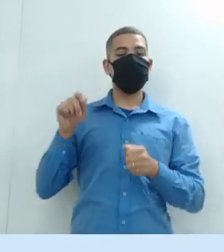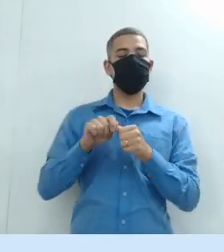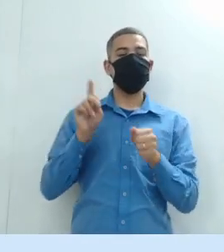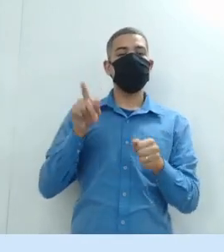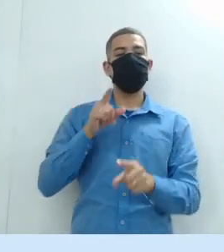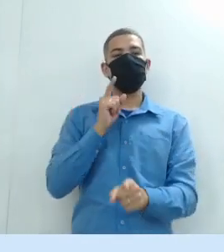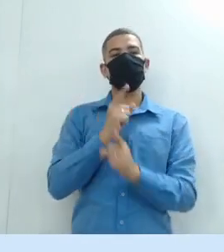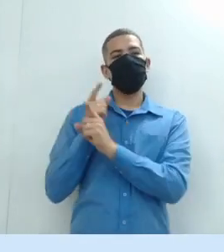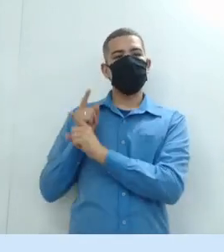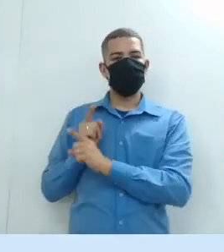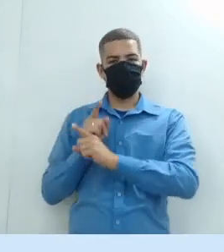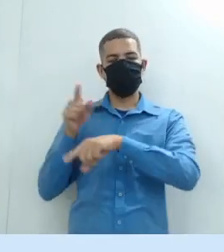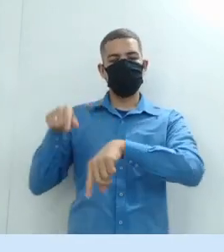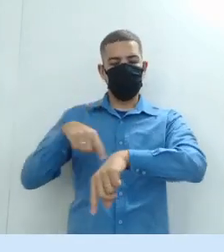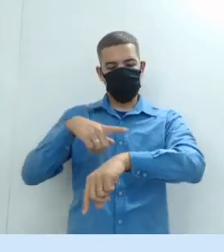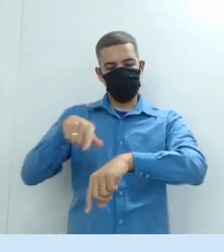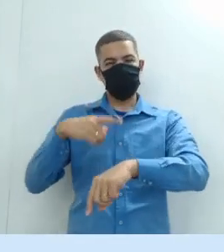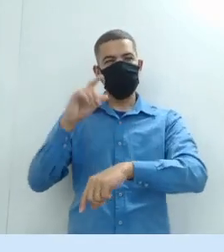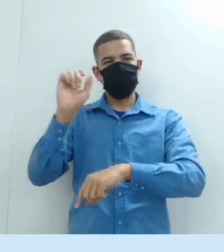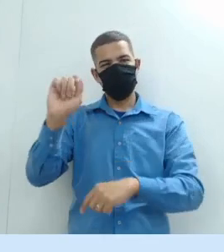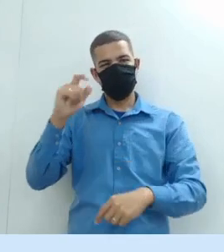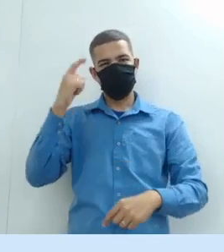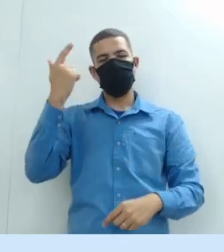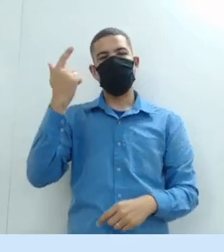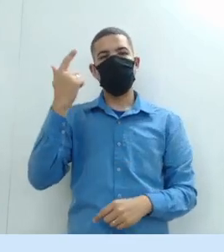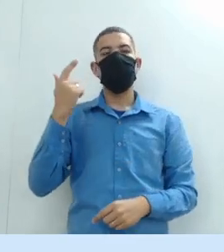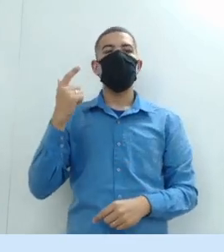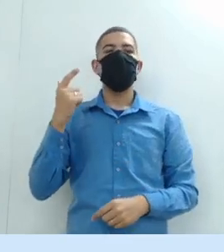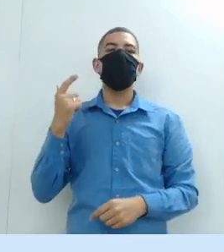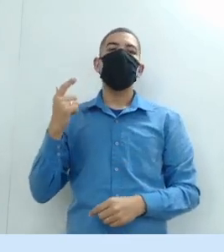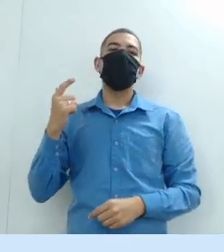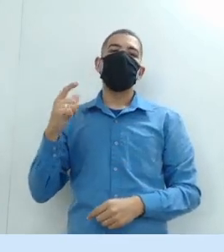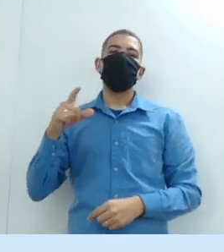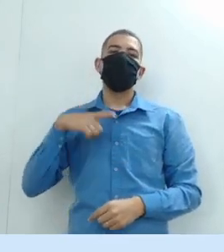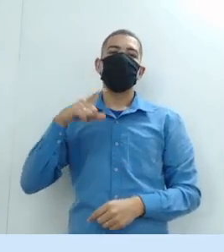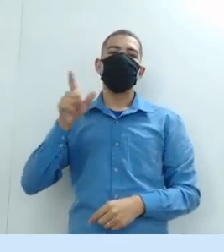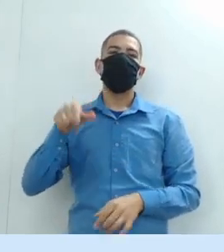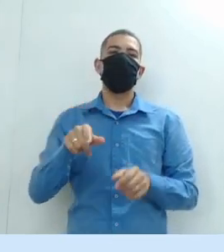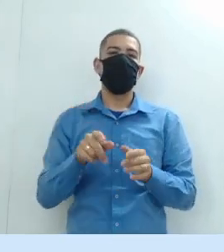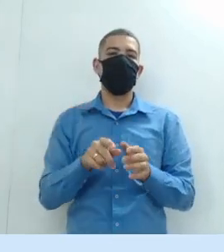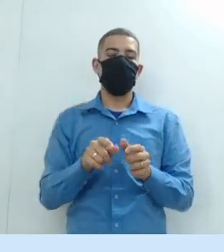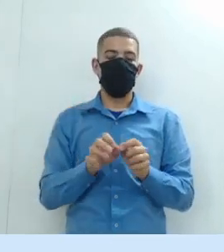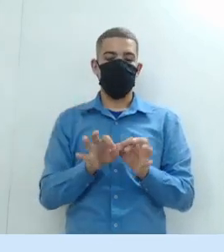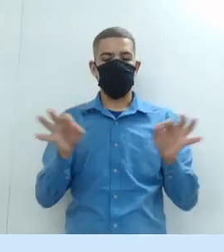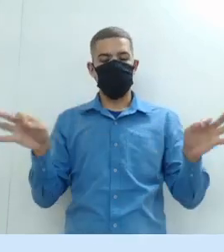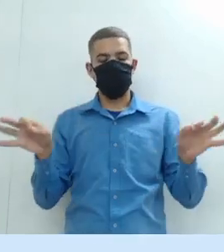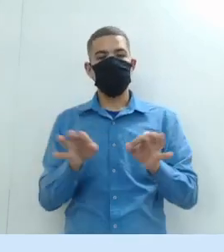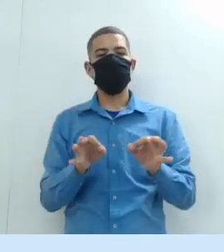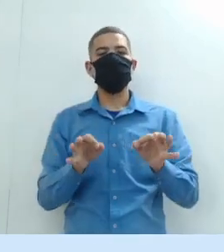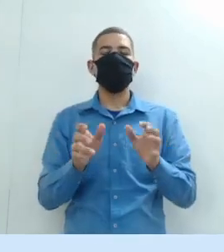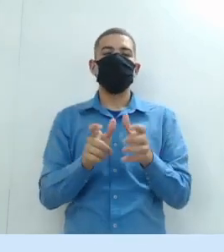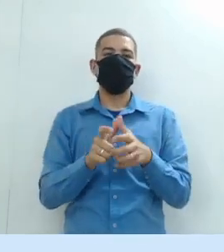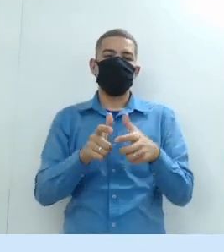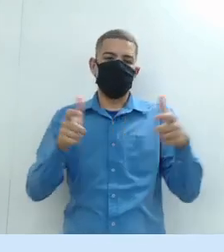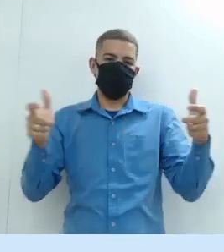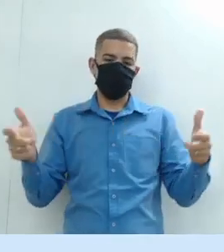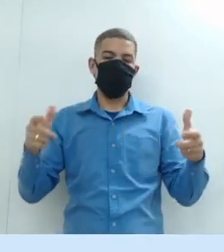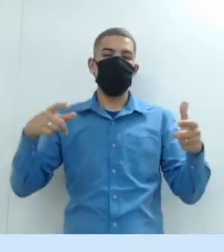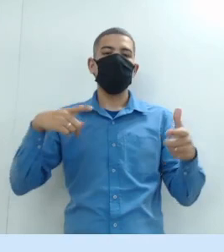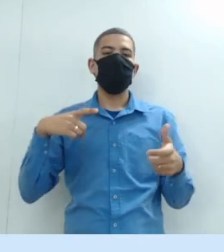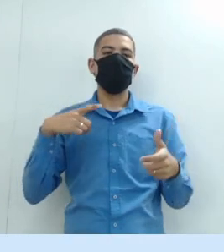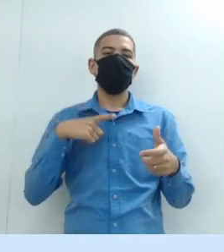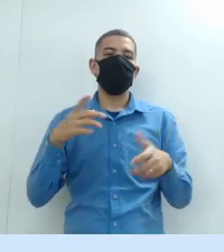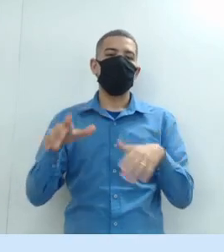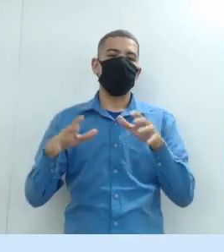essa relação com o relógio solar. Então, era a grandeza e medida mais utilizada. Depois disso, quando eles pararam nas